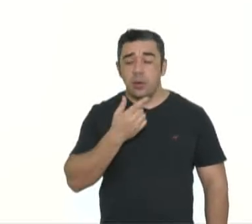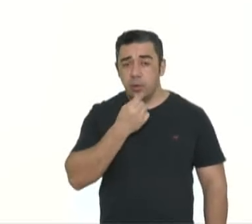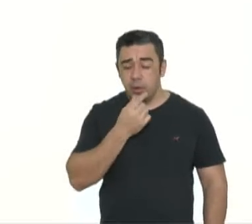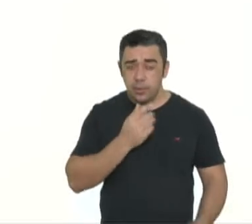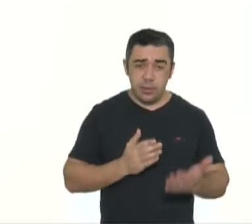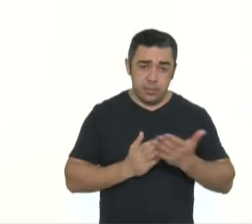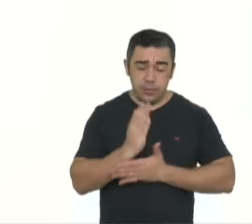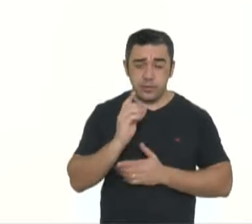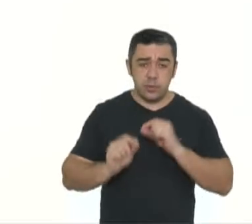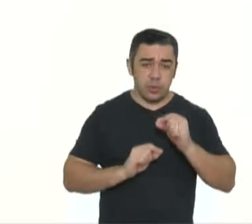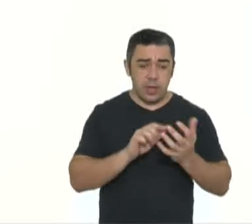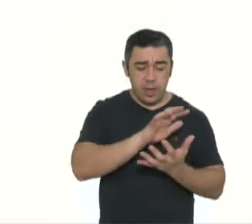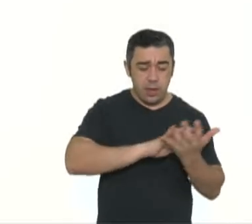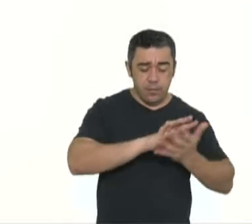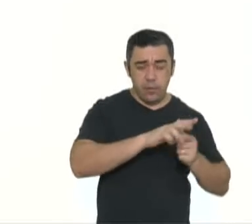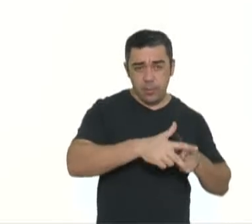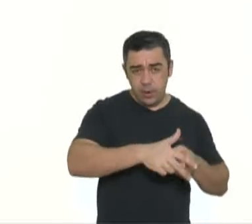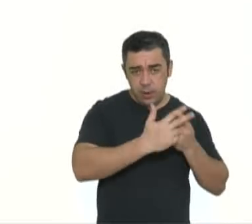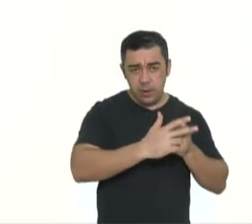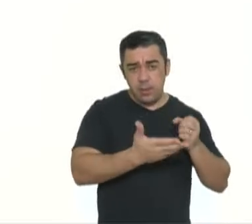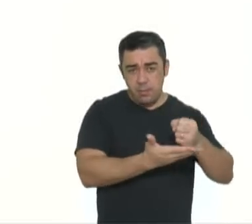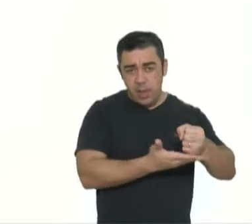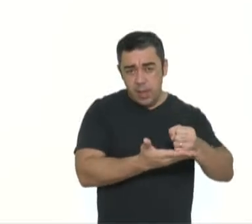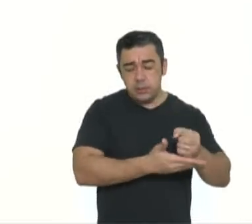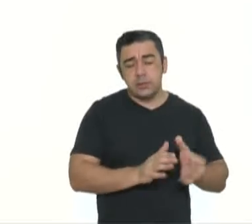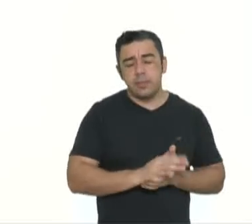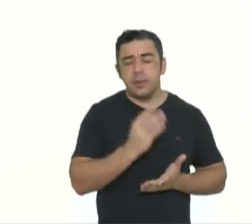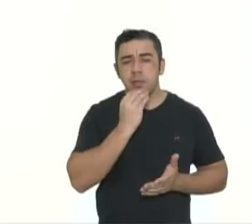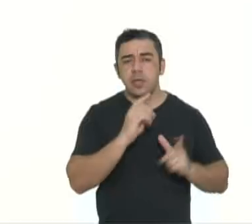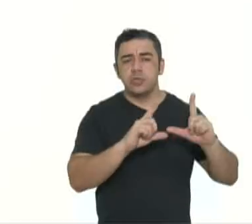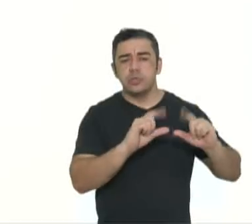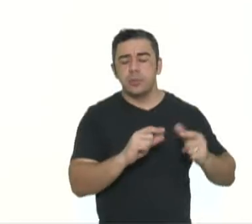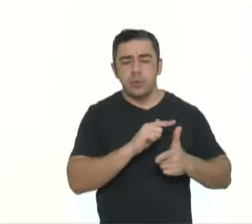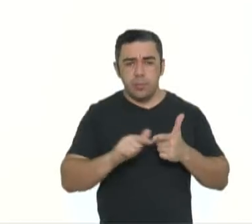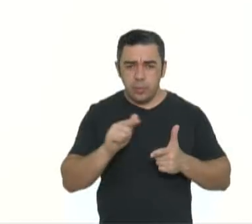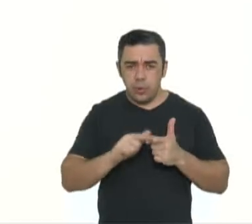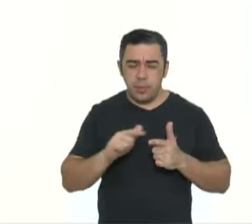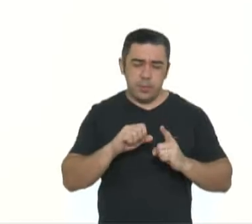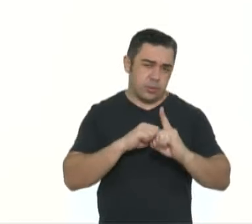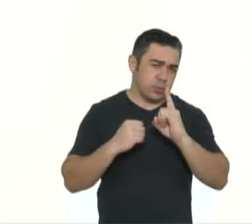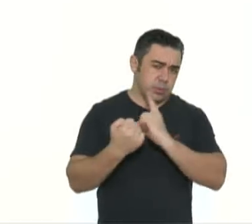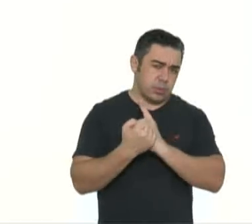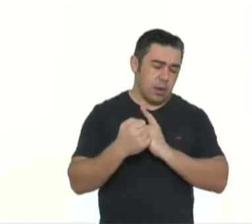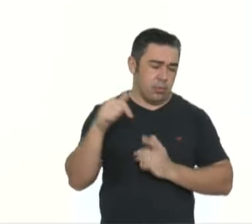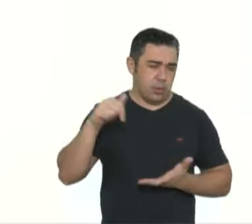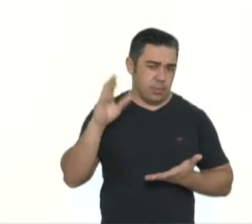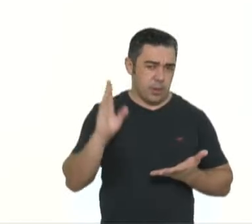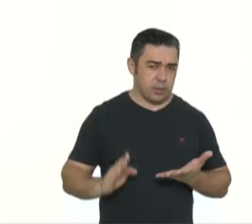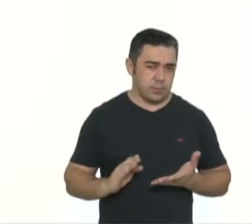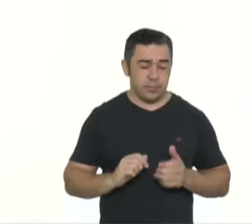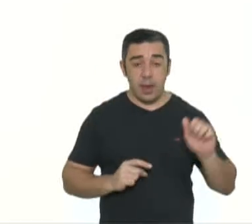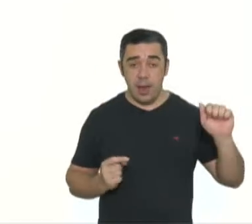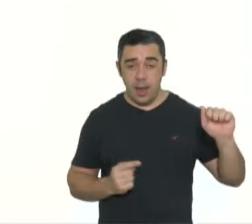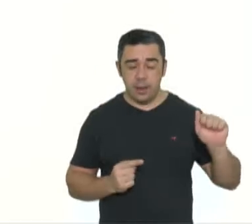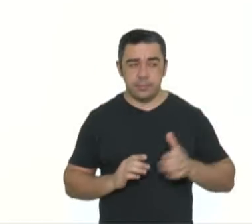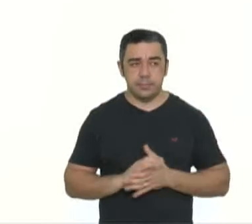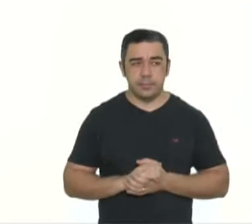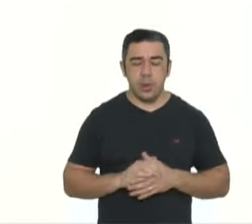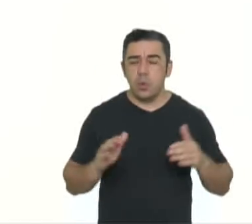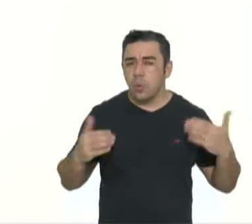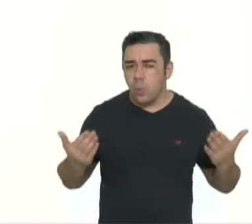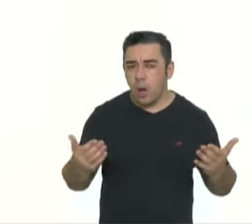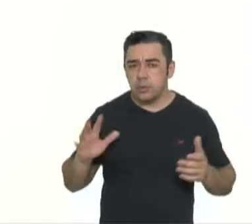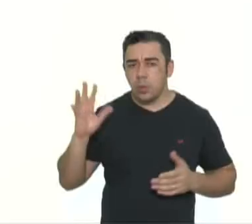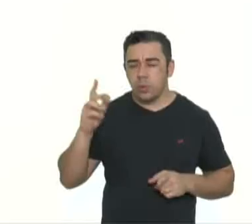as chamadas reformas de base para tentar diminuir os problemas sociais no Brasil. A. Quais seriam